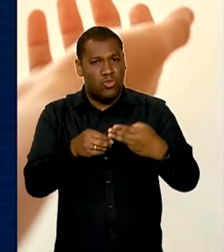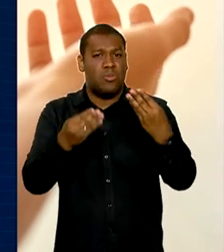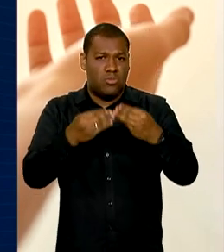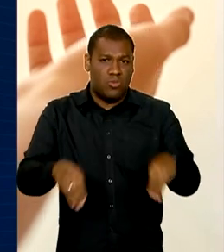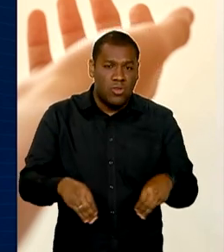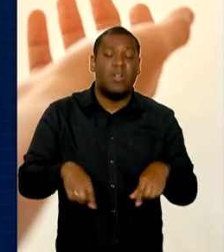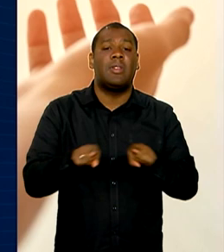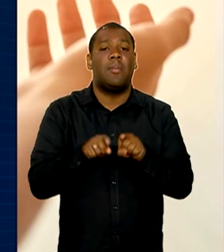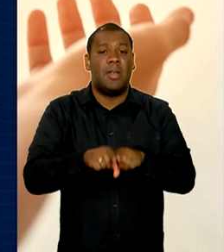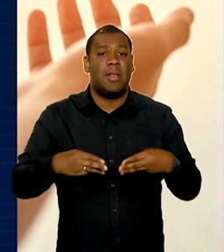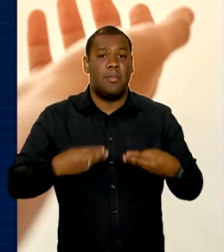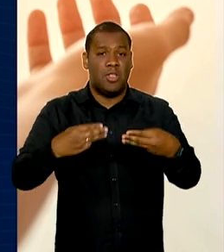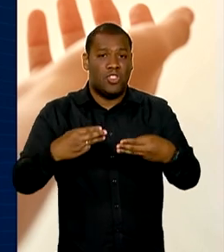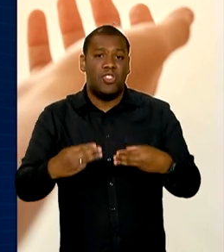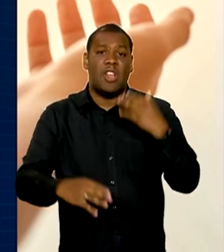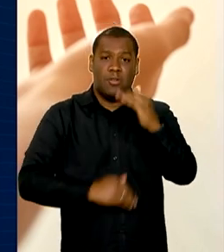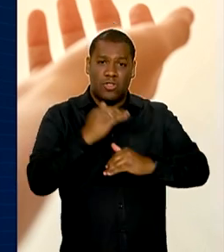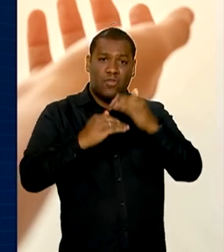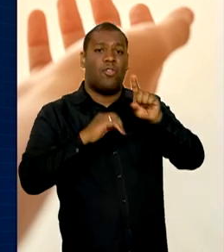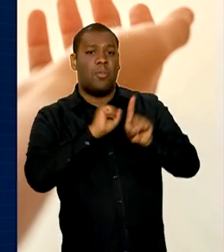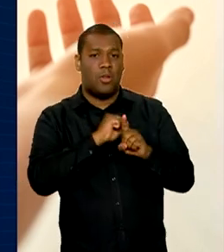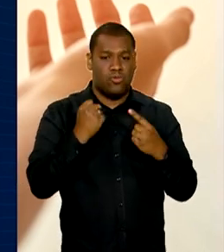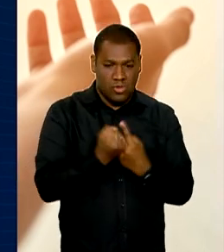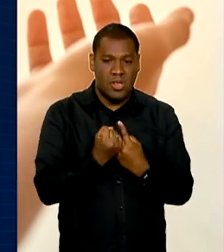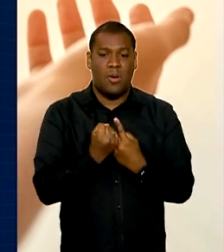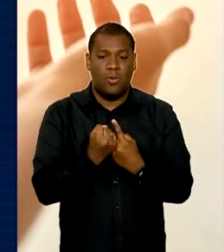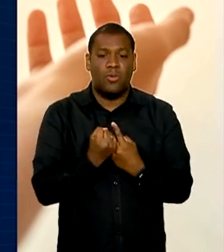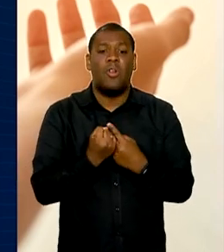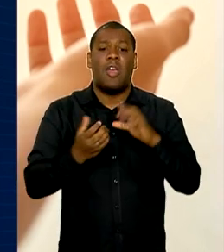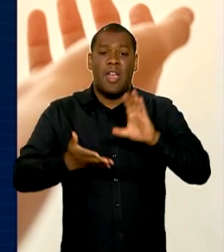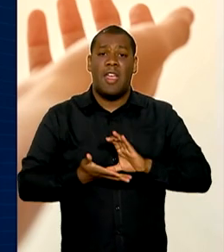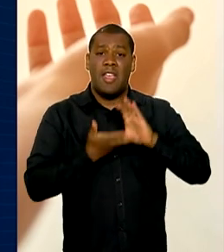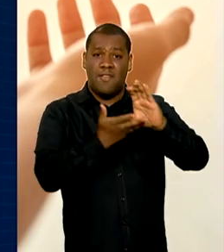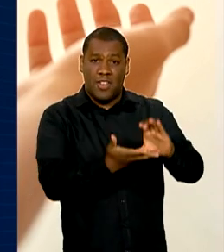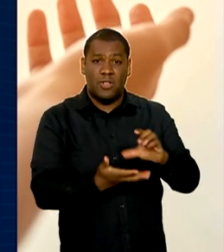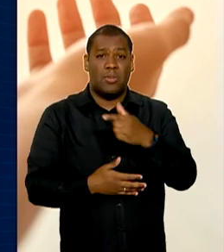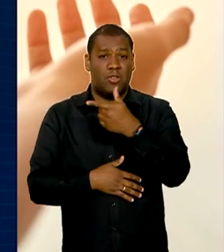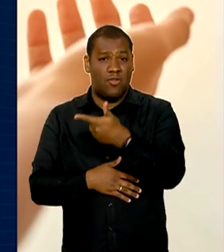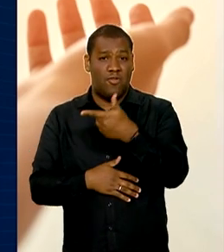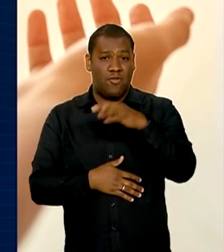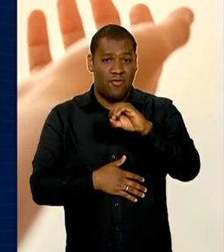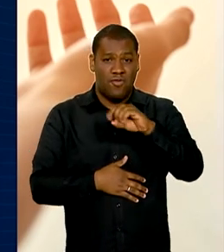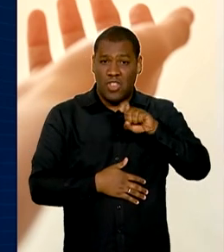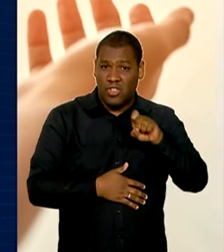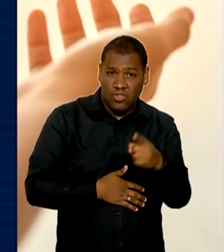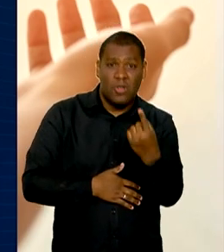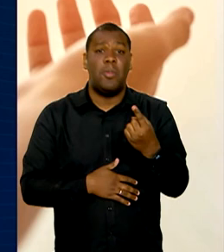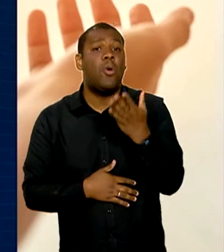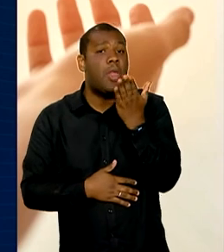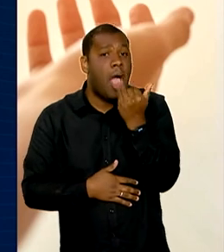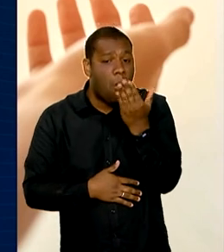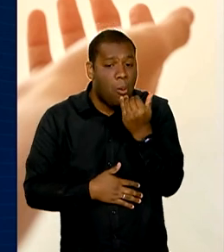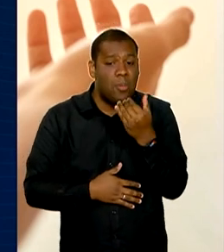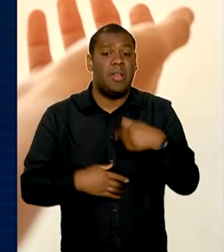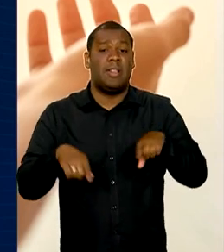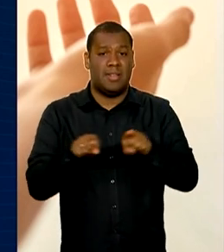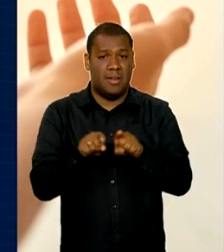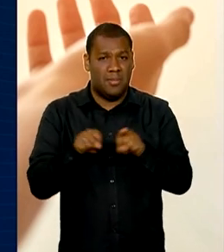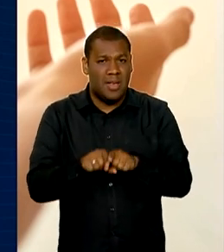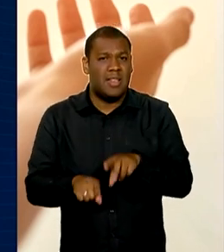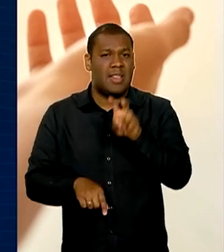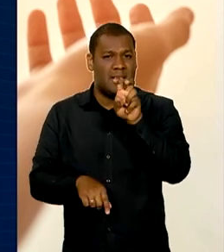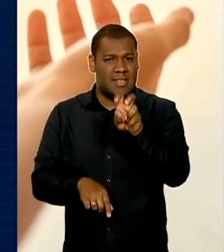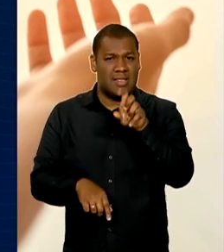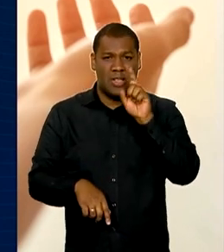Ministério do Desenvolvimento e Assistência Social vai encaminhar 20 mil cestas de alimentos e destas, 5 mil